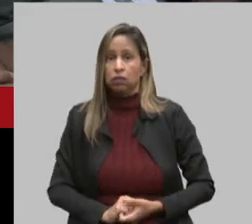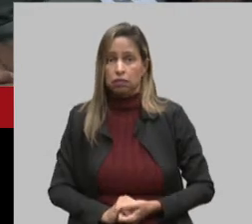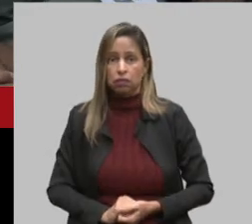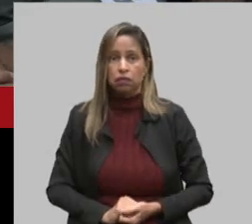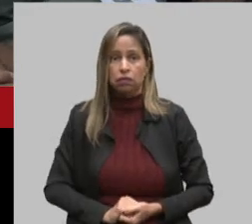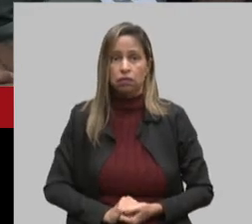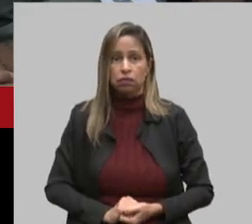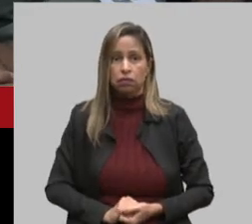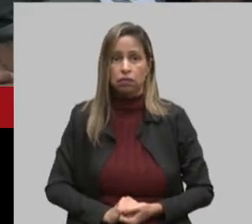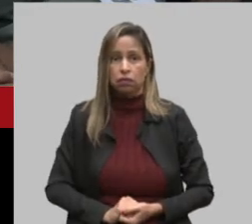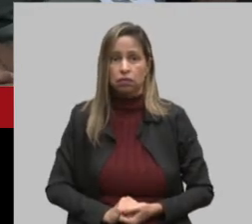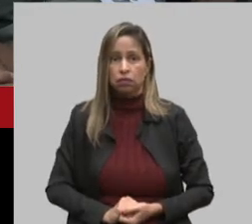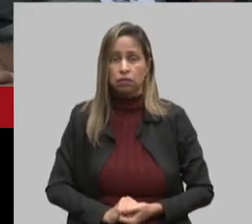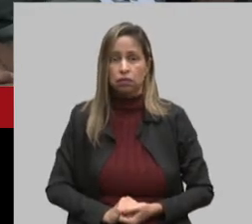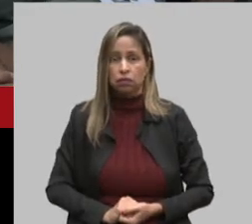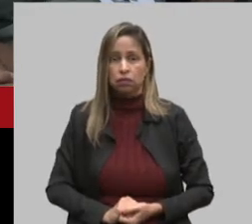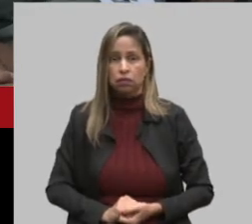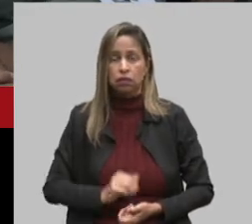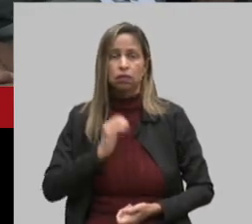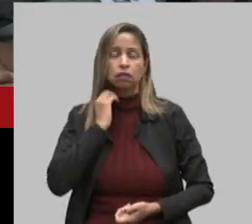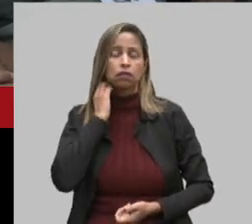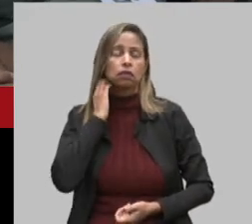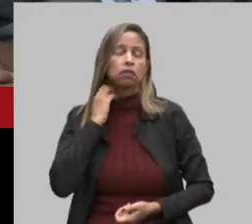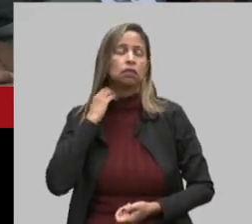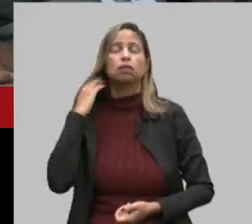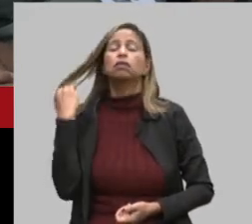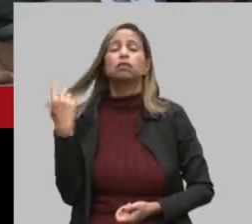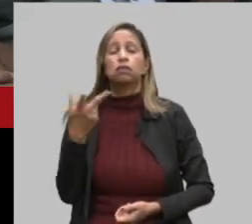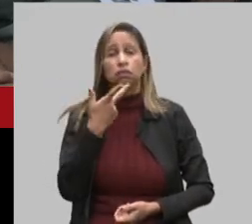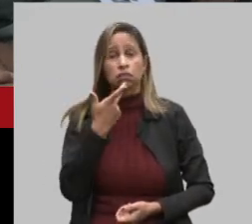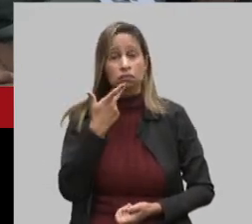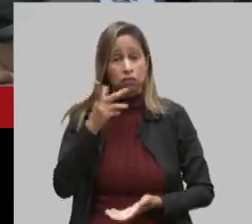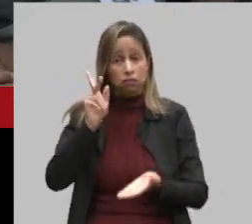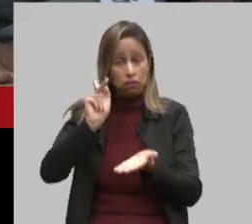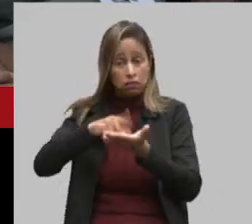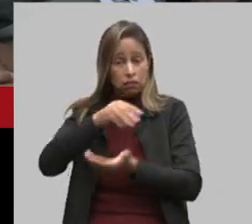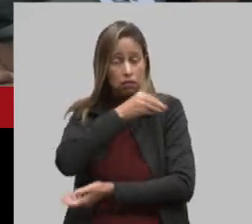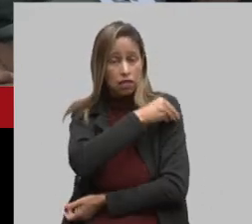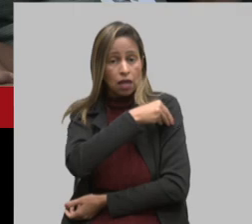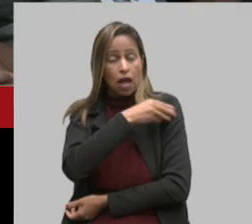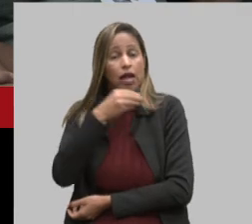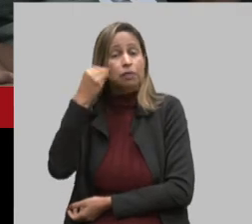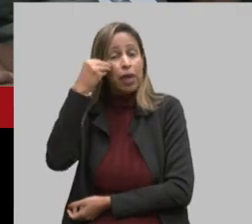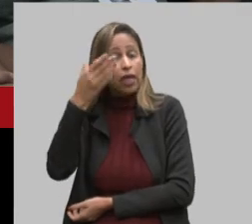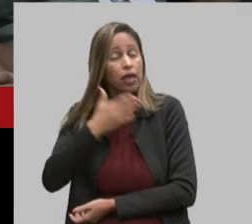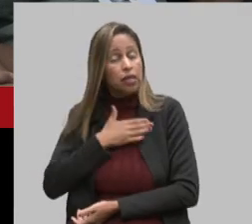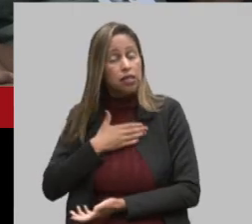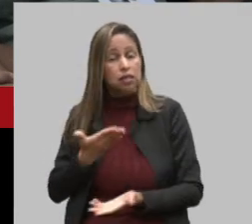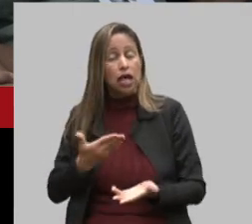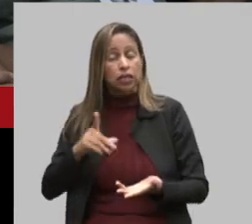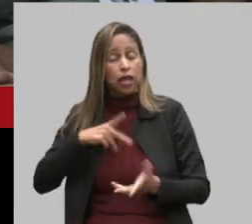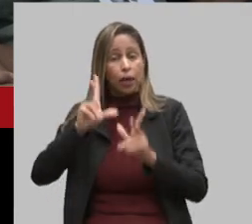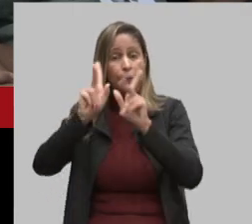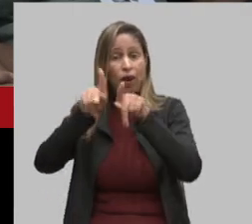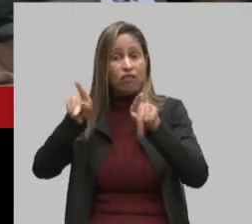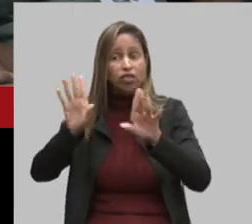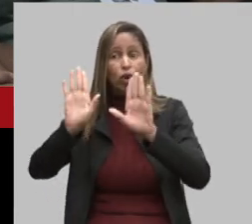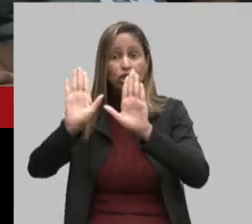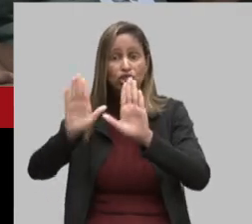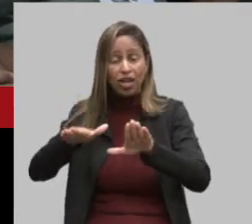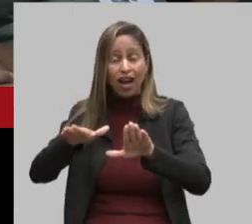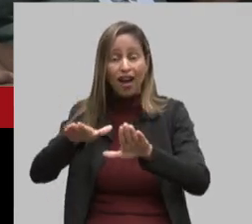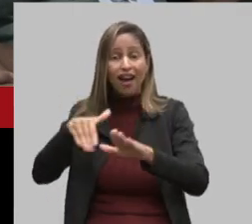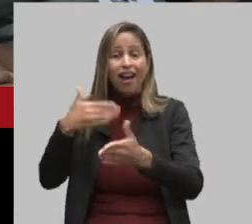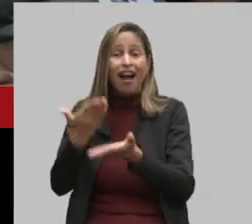não tô atacando estou dizendo como própria experiência minha que tem muitos professores que já deixaram de dar aula para tá